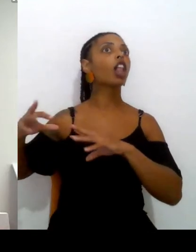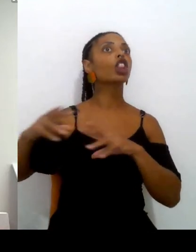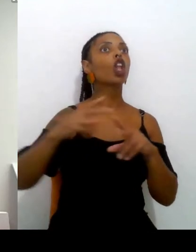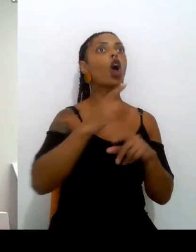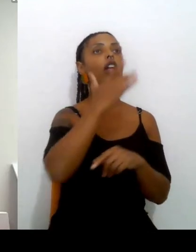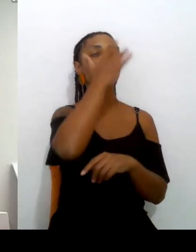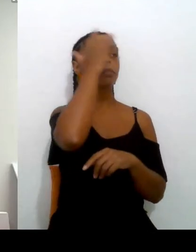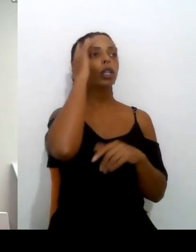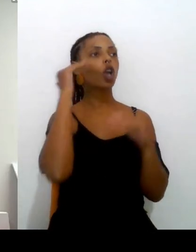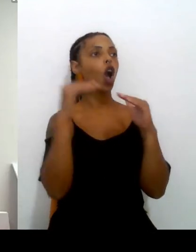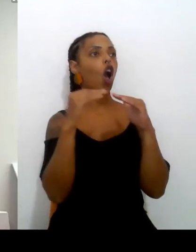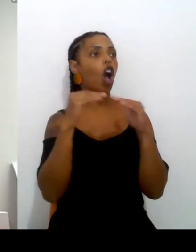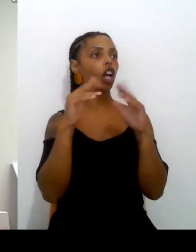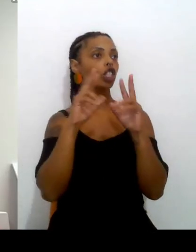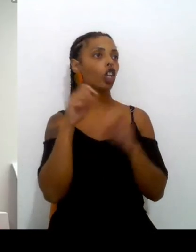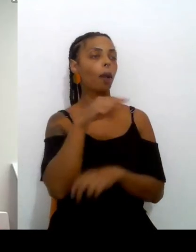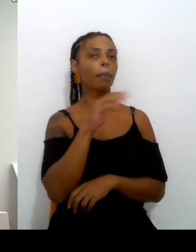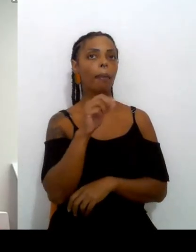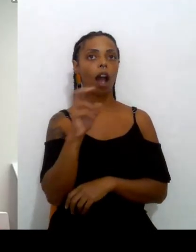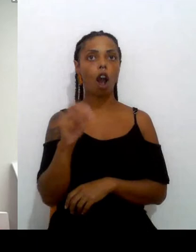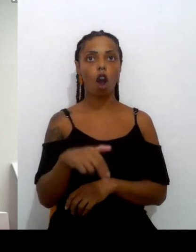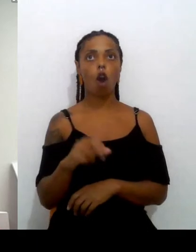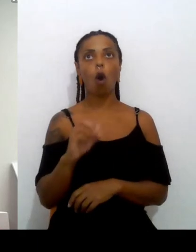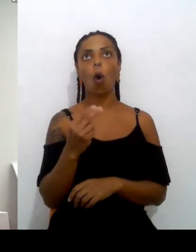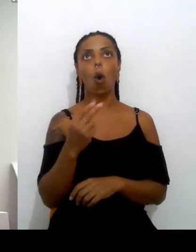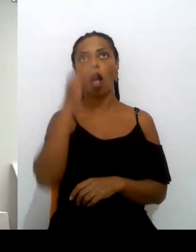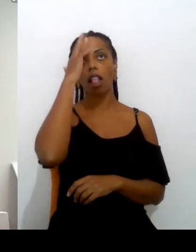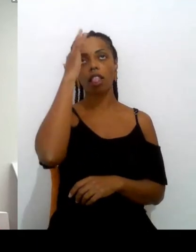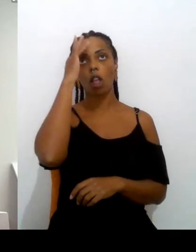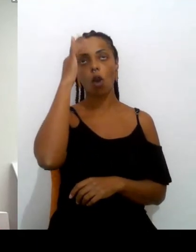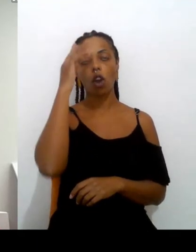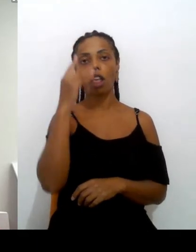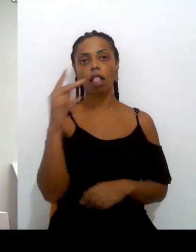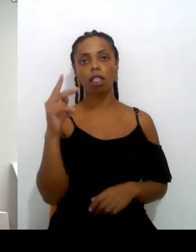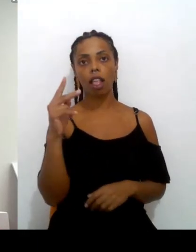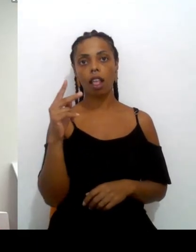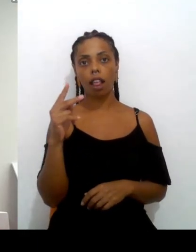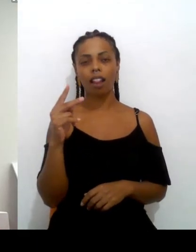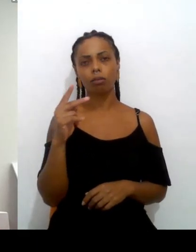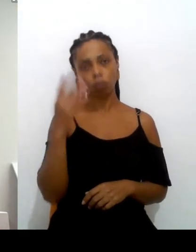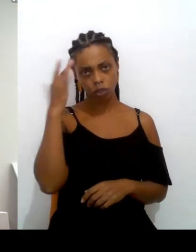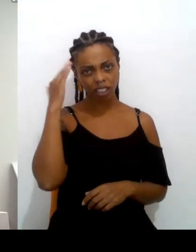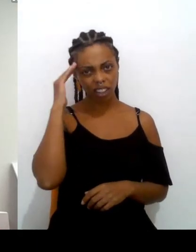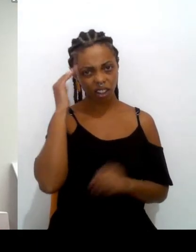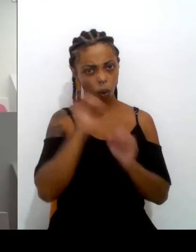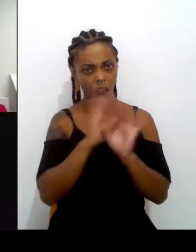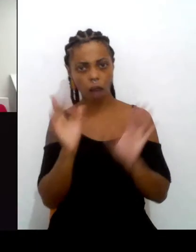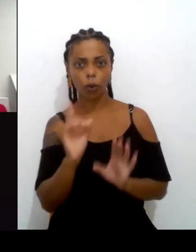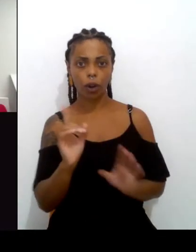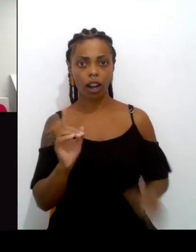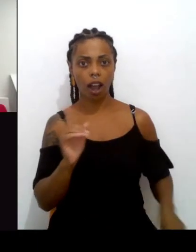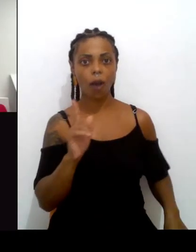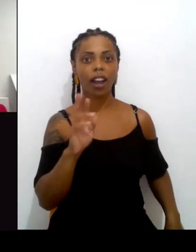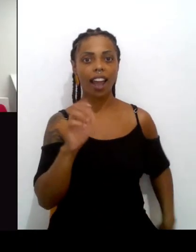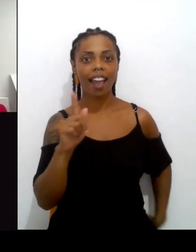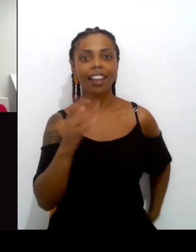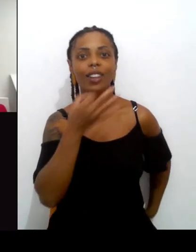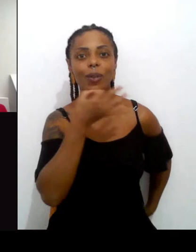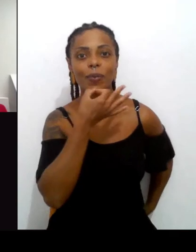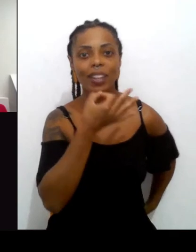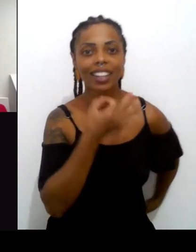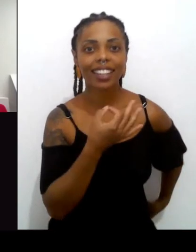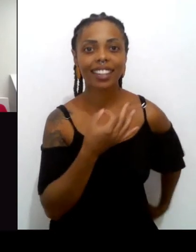sobre bacon ou sobre as teorias filosófica teóricas eu não sei se isso faz sentido para vocês Greg O que que você acha